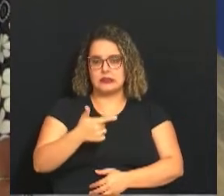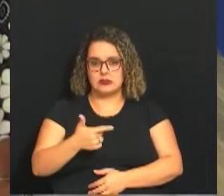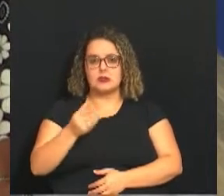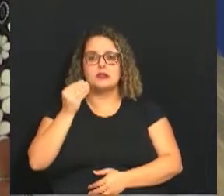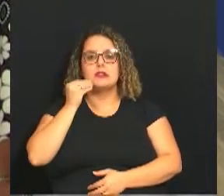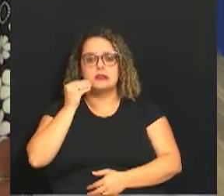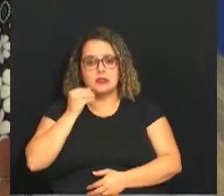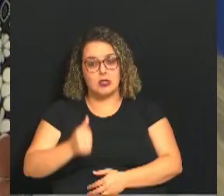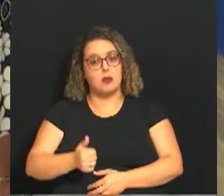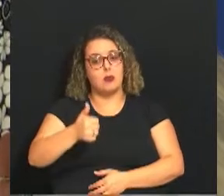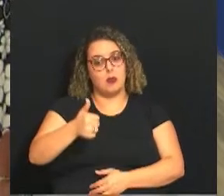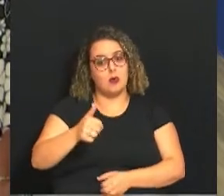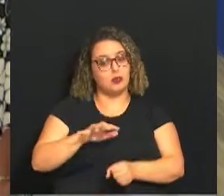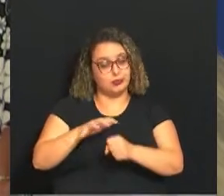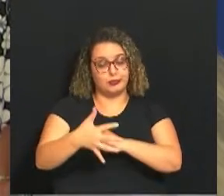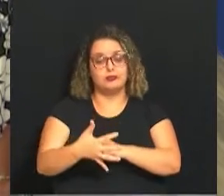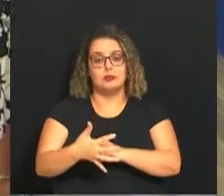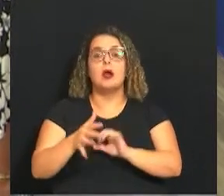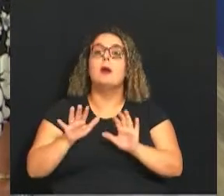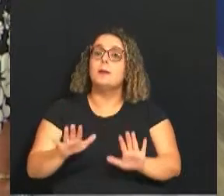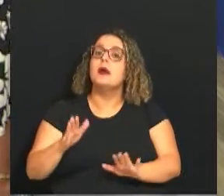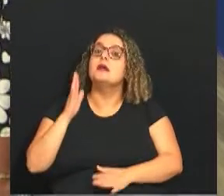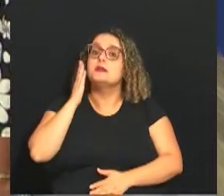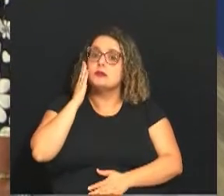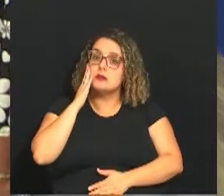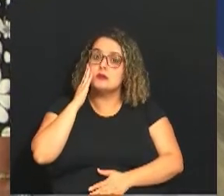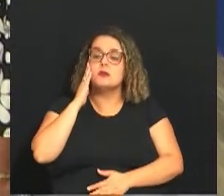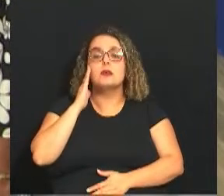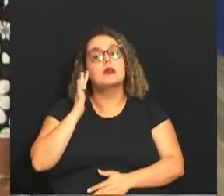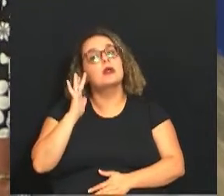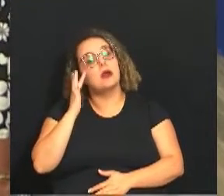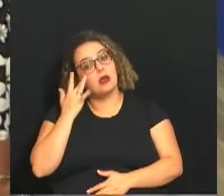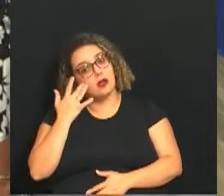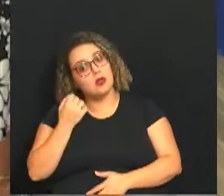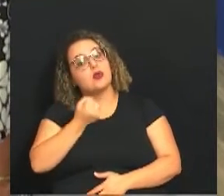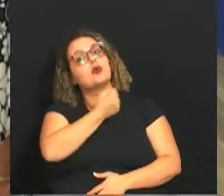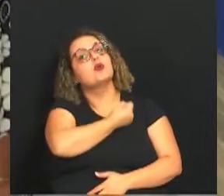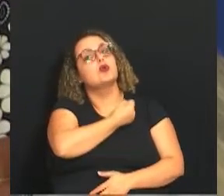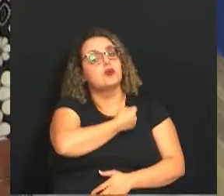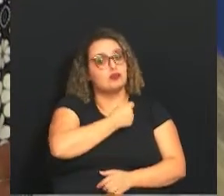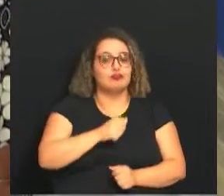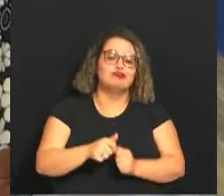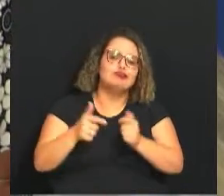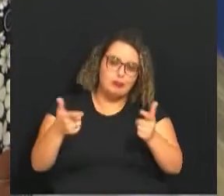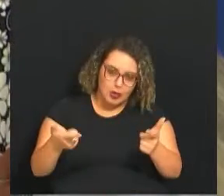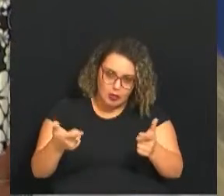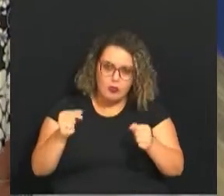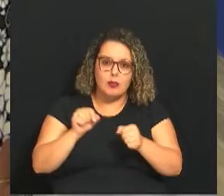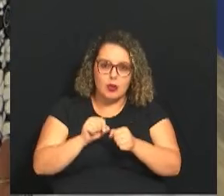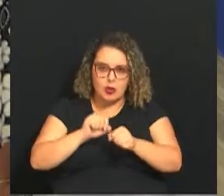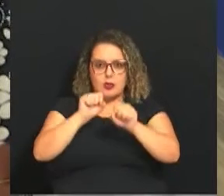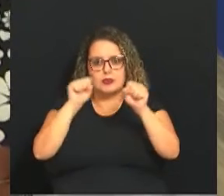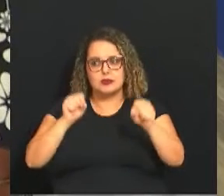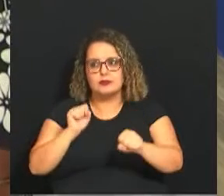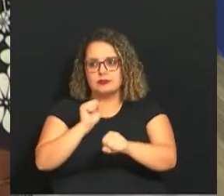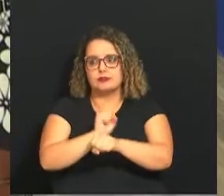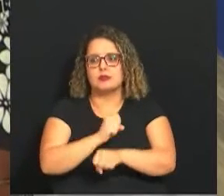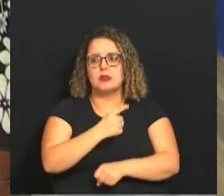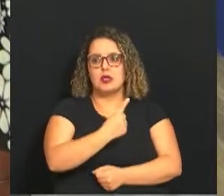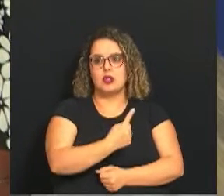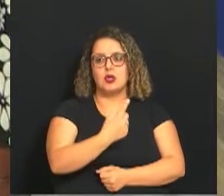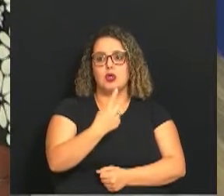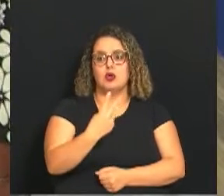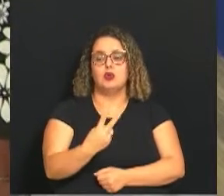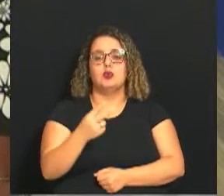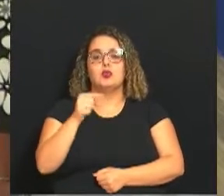a Covid-19, mas a gente sabe que provavelmente este número está subnotificado. São